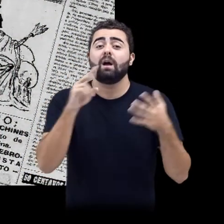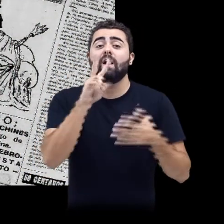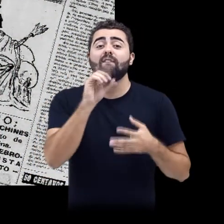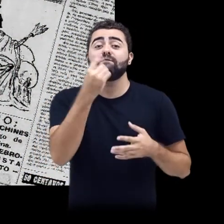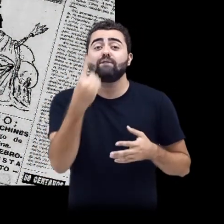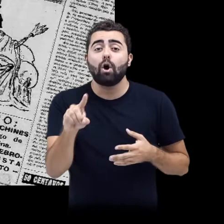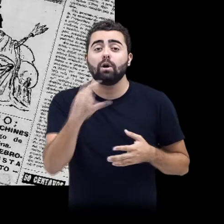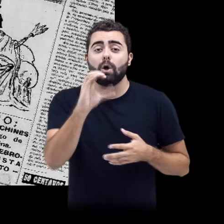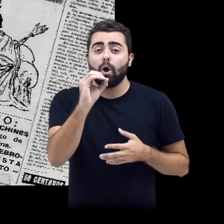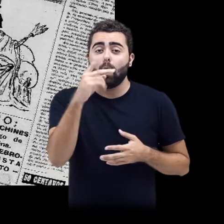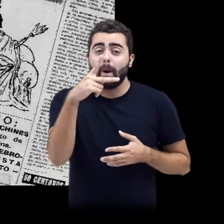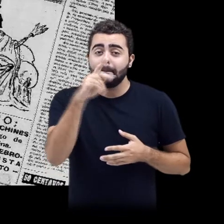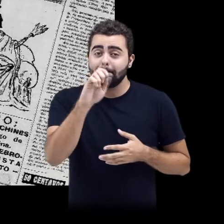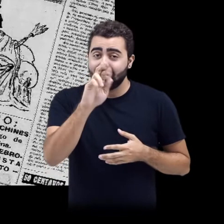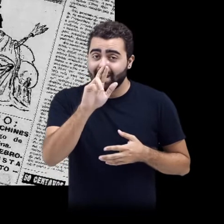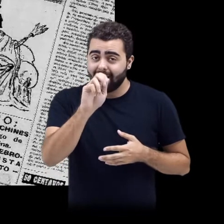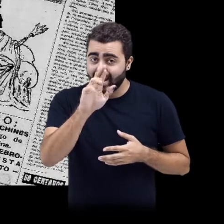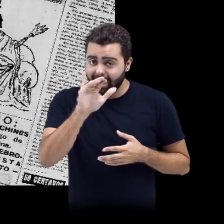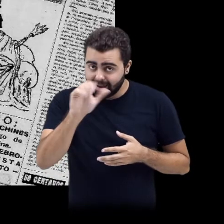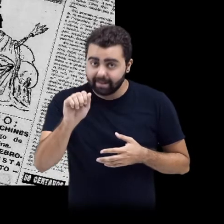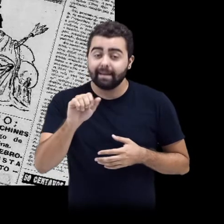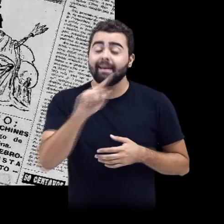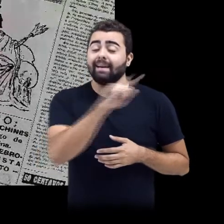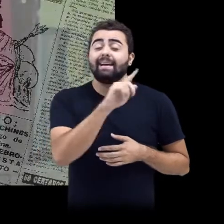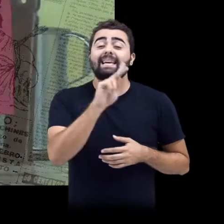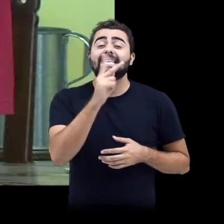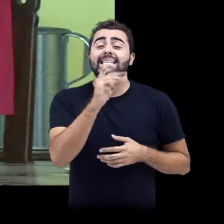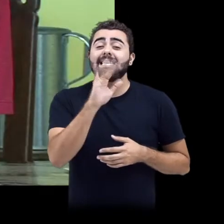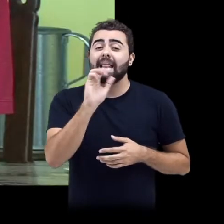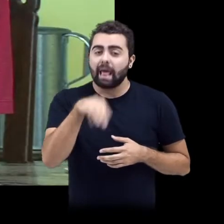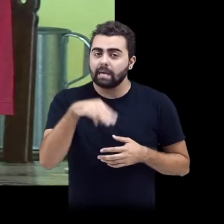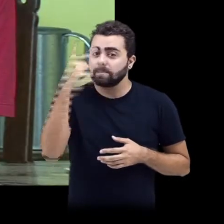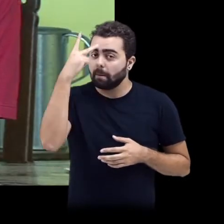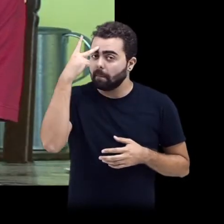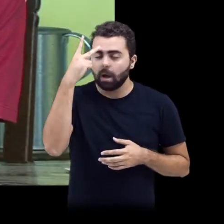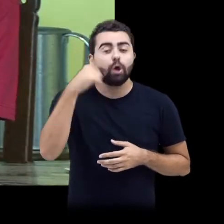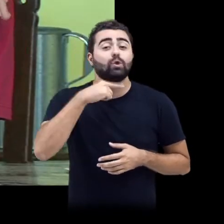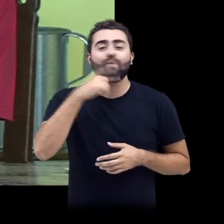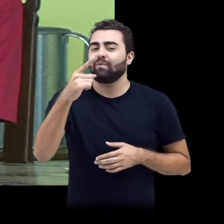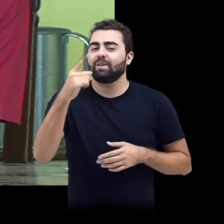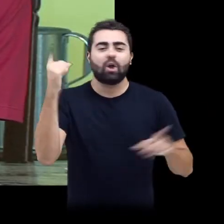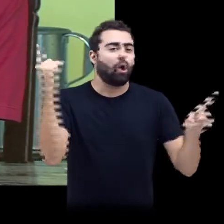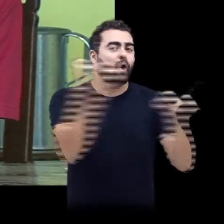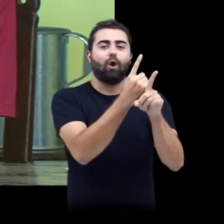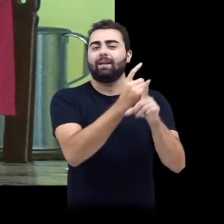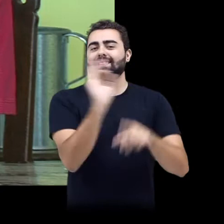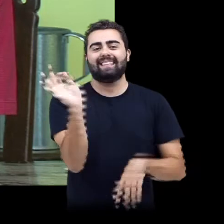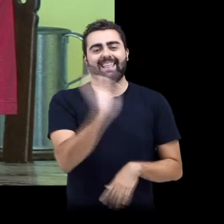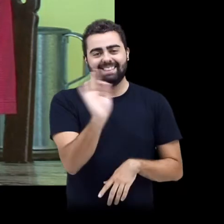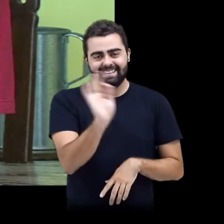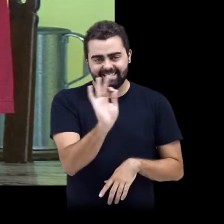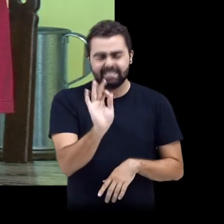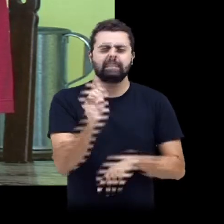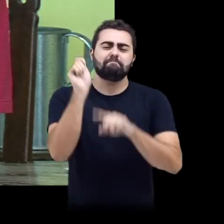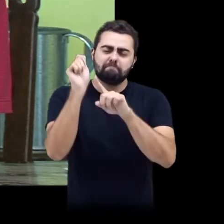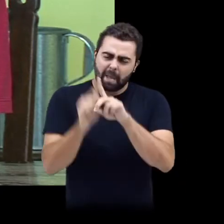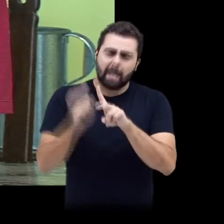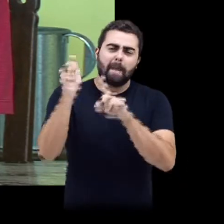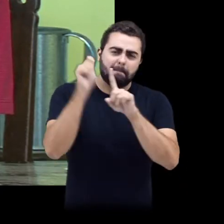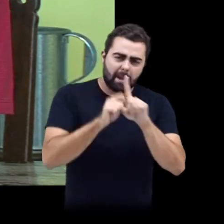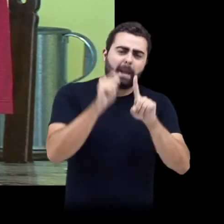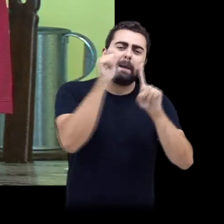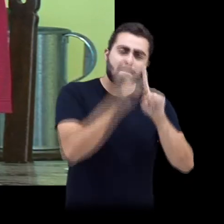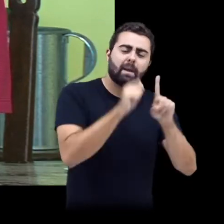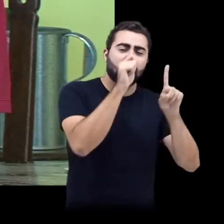Pereira em São Paulo e eles não conseguiam chegar. E o jornalzinho todo mês saía para São Paulo inteiro, para o Rio